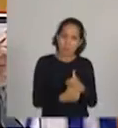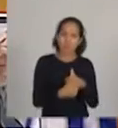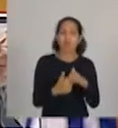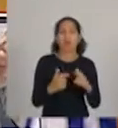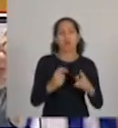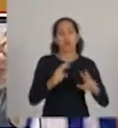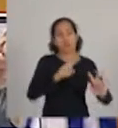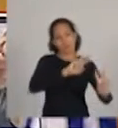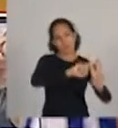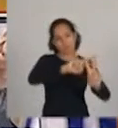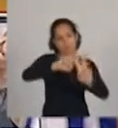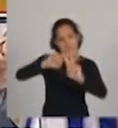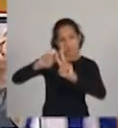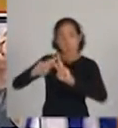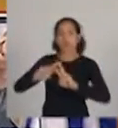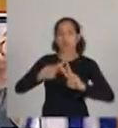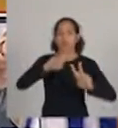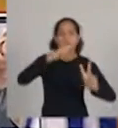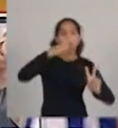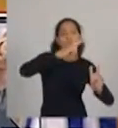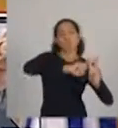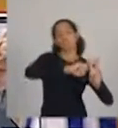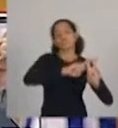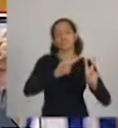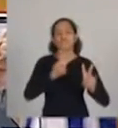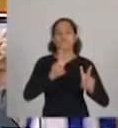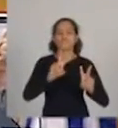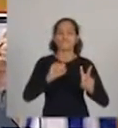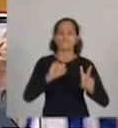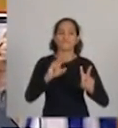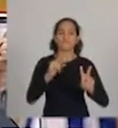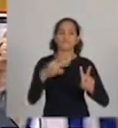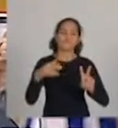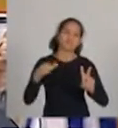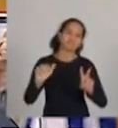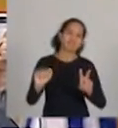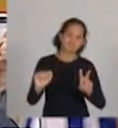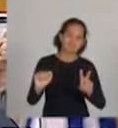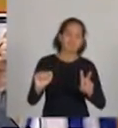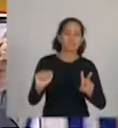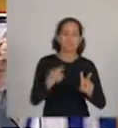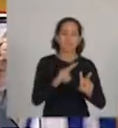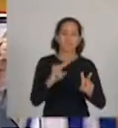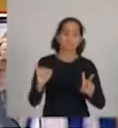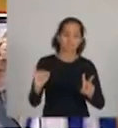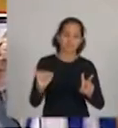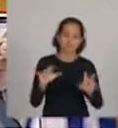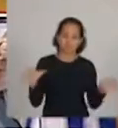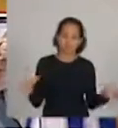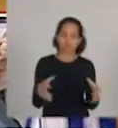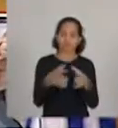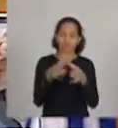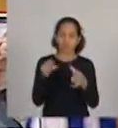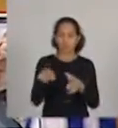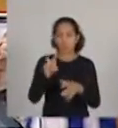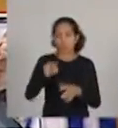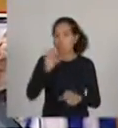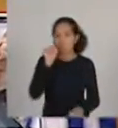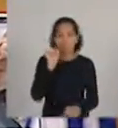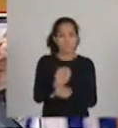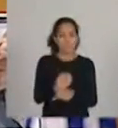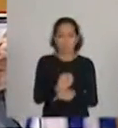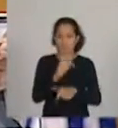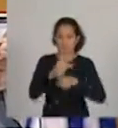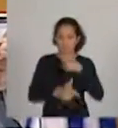vacina imprensa, para chamar atenção para as necessidades da vacinação da categoria, que nunca parou, e é bom